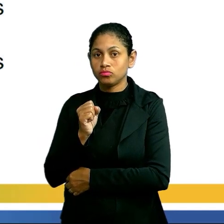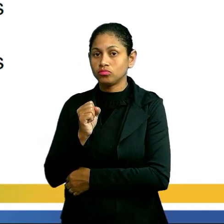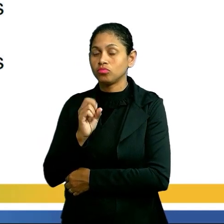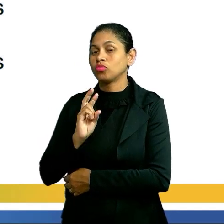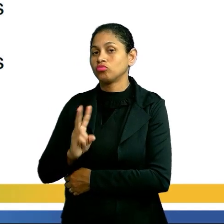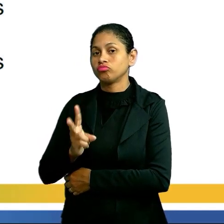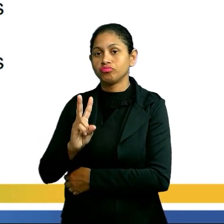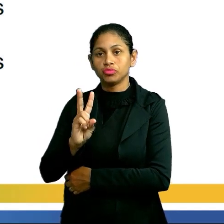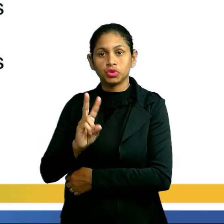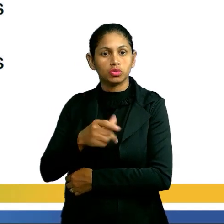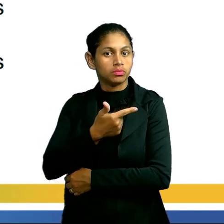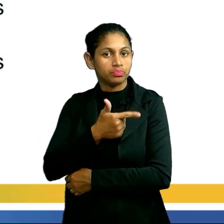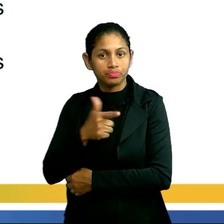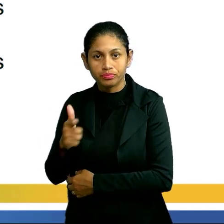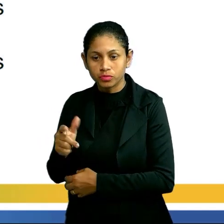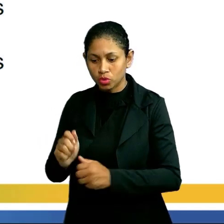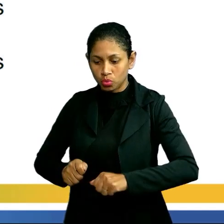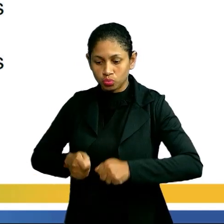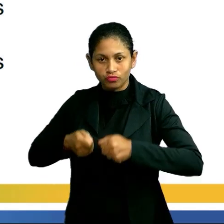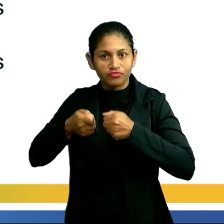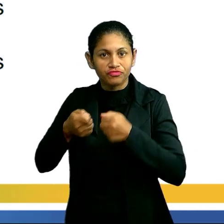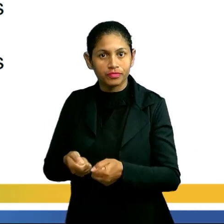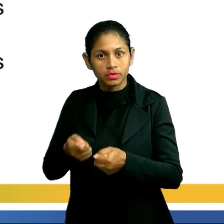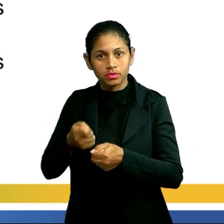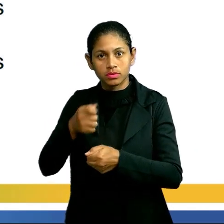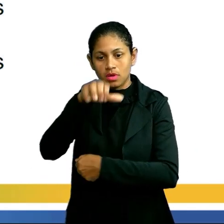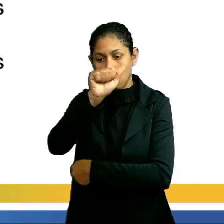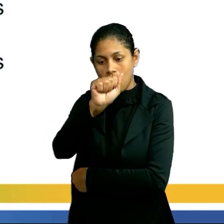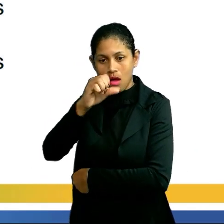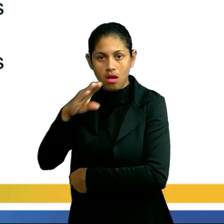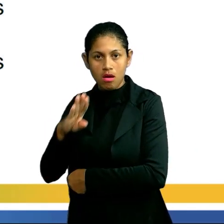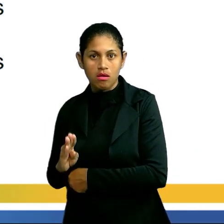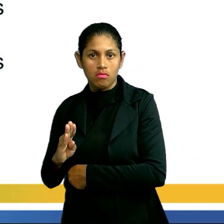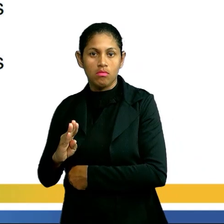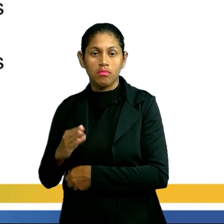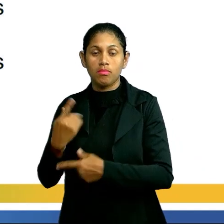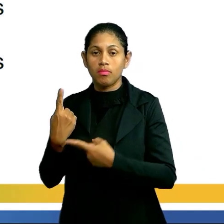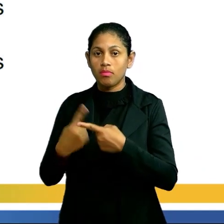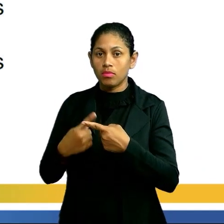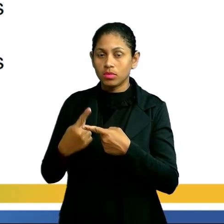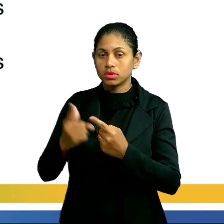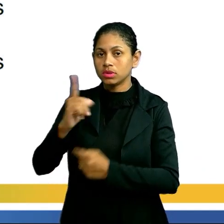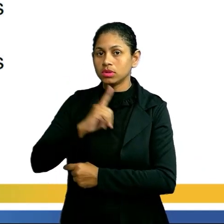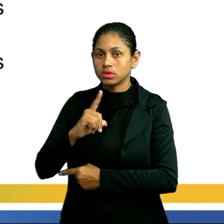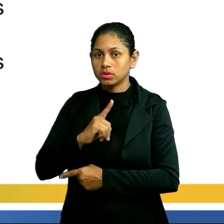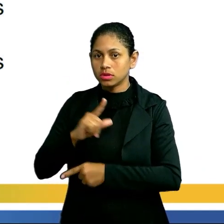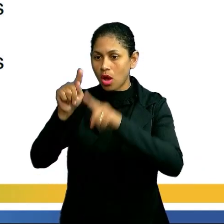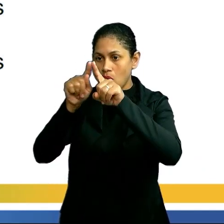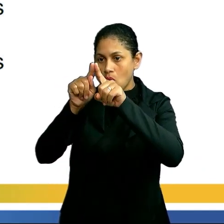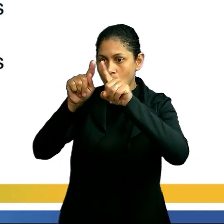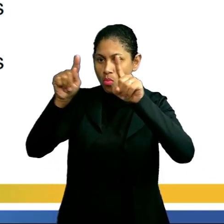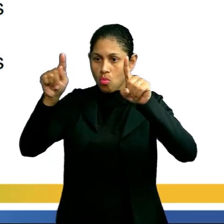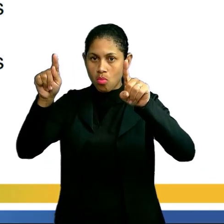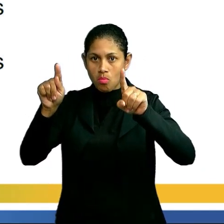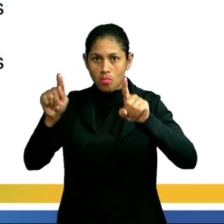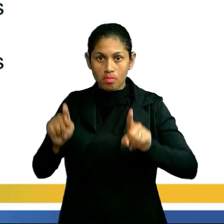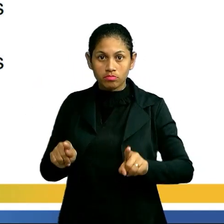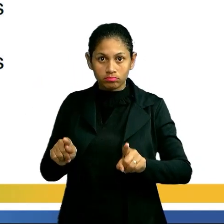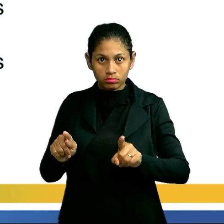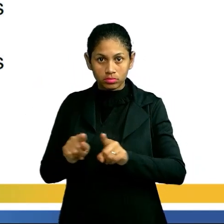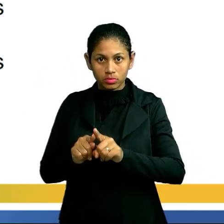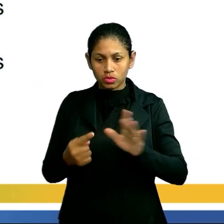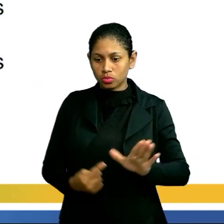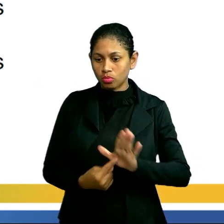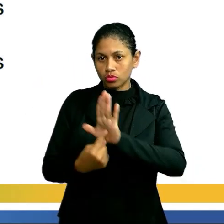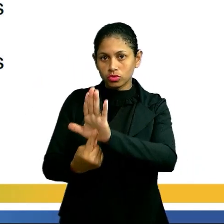força sobre A e B. Ao qual a gente acabou de ver, se ele tem um formato né, um formato ao qual ele está sendo indicado ali por área, né, então temos